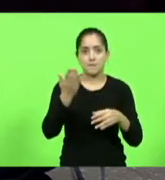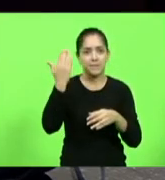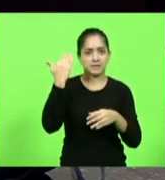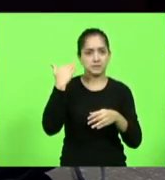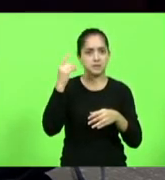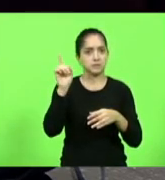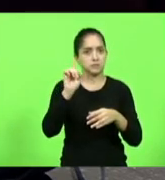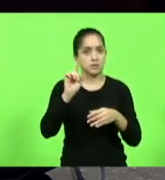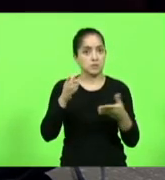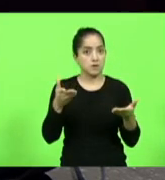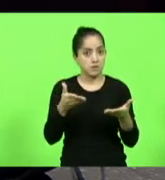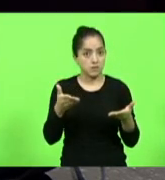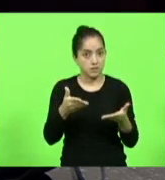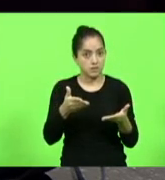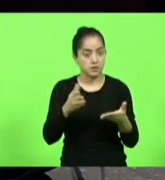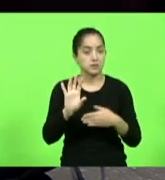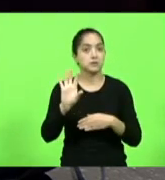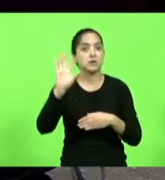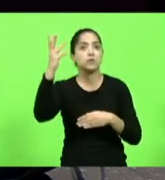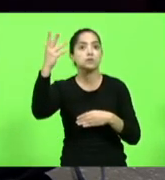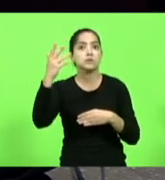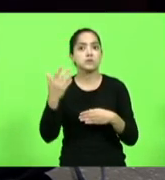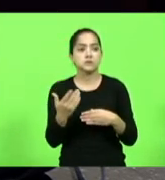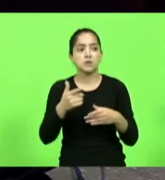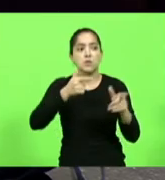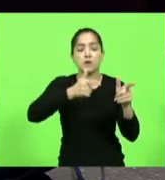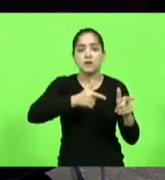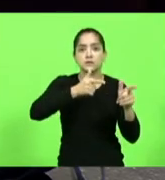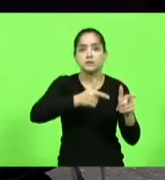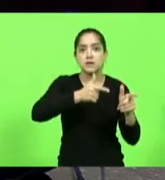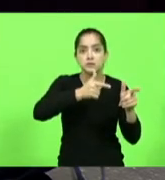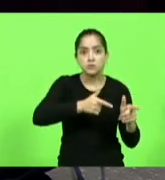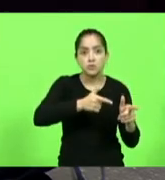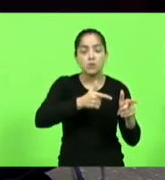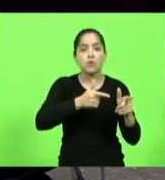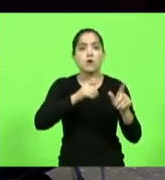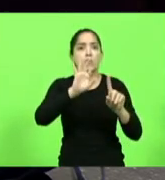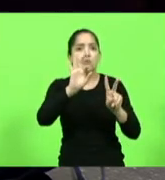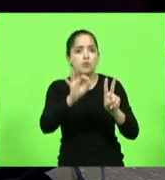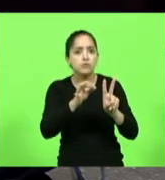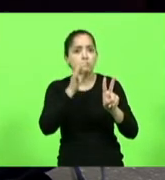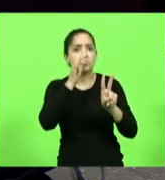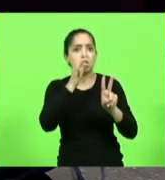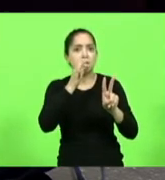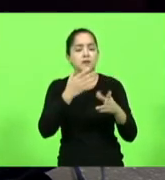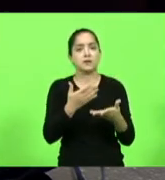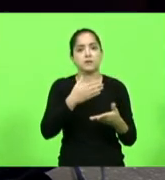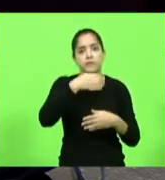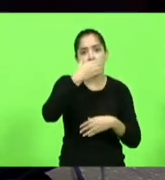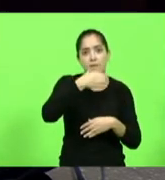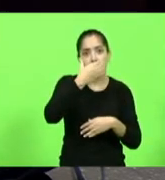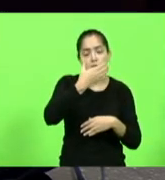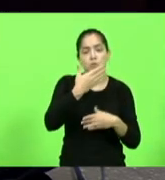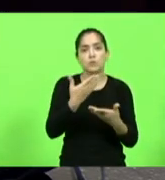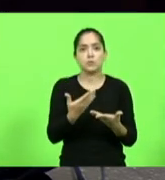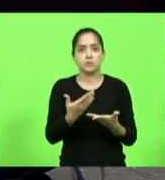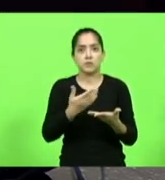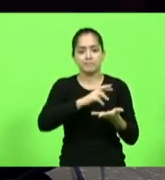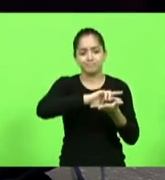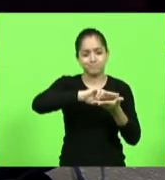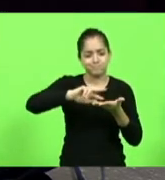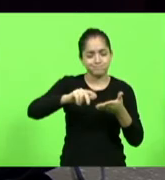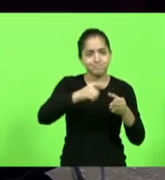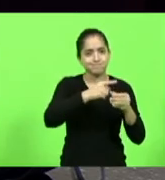acontecendo, com Caçador, com Videira, com Fraiburgo, com Iomerê, Arroio 30,